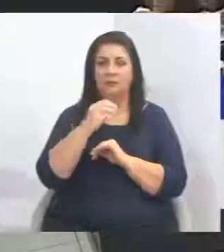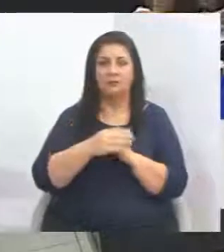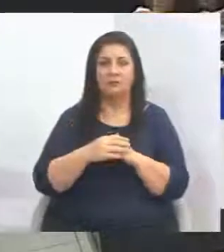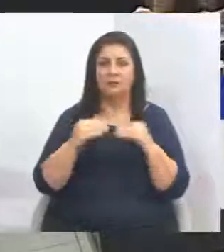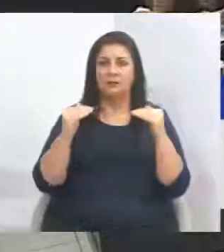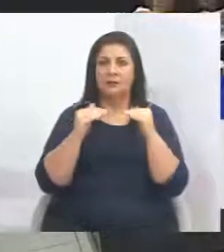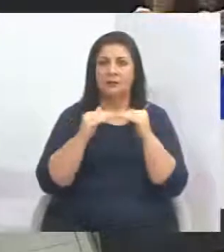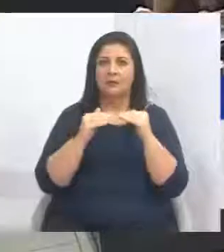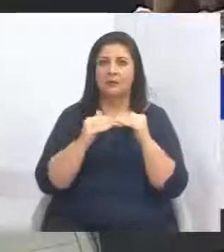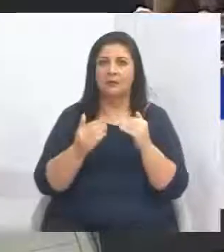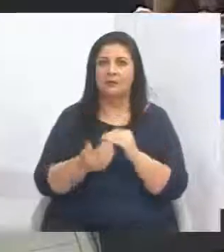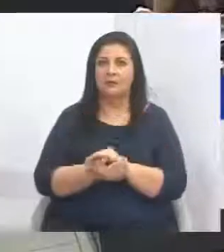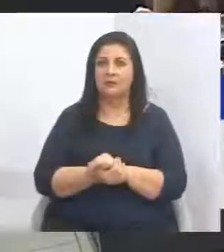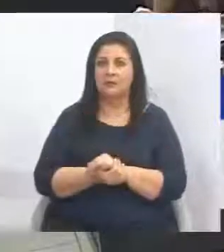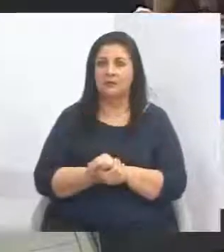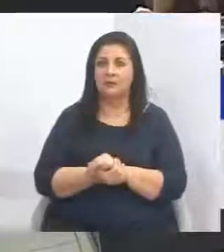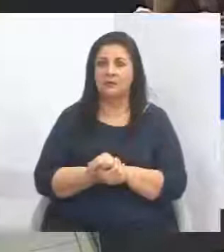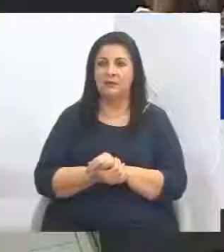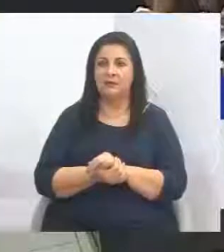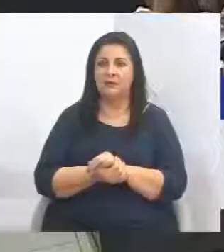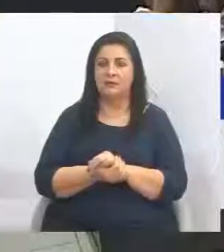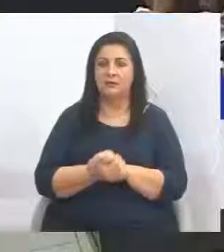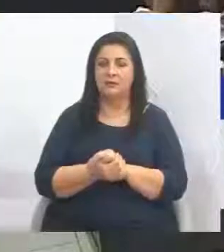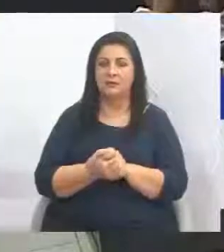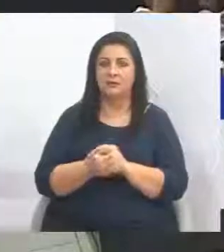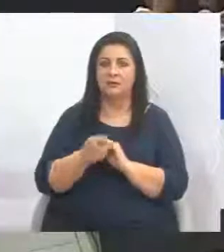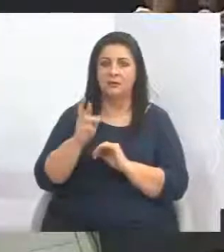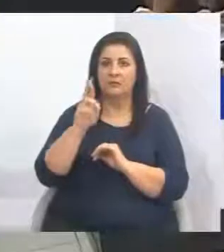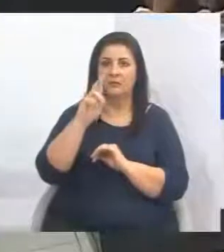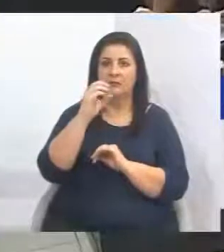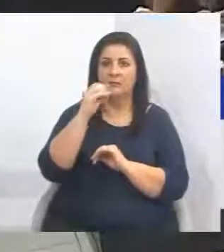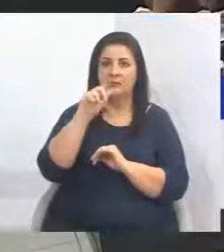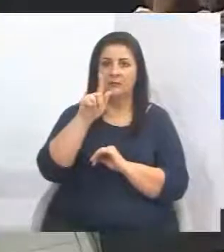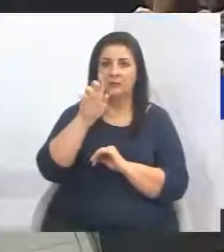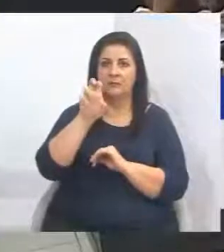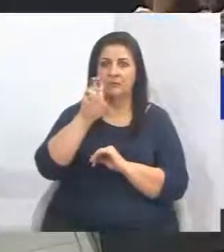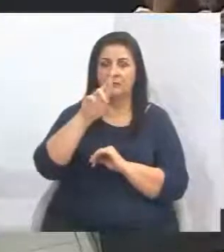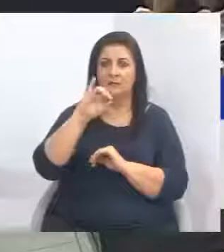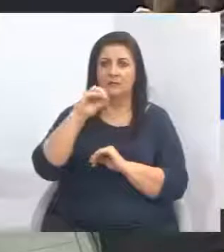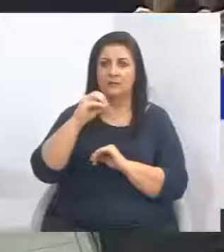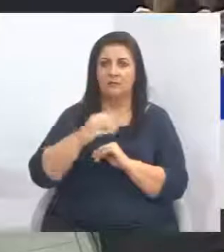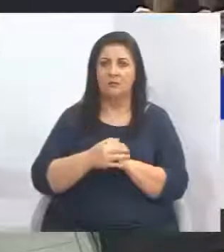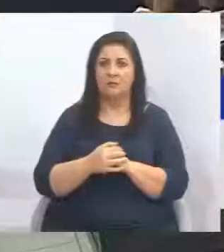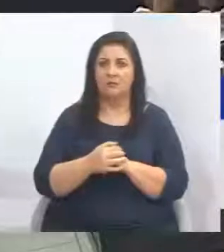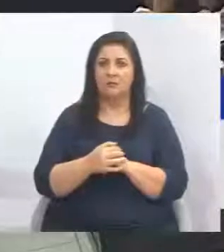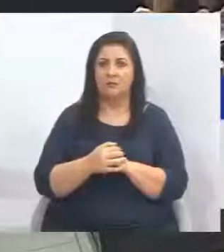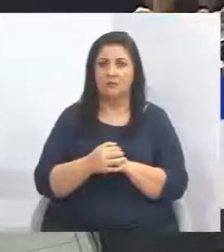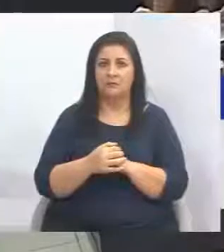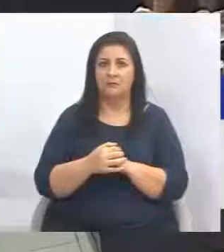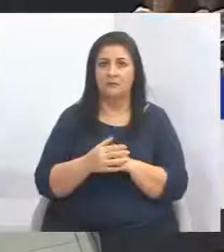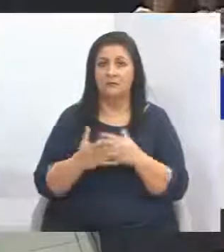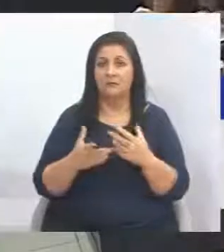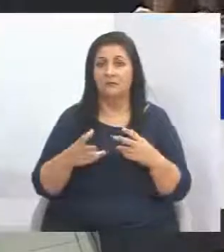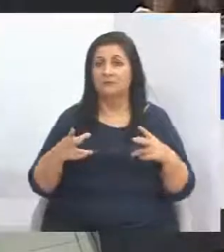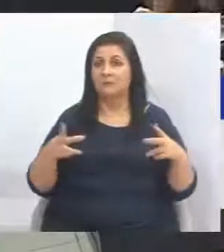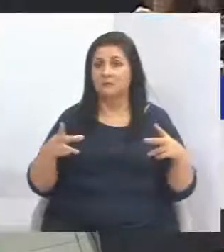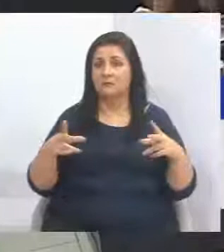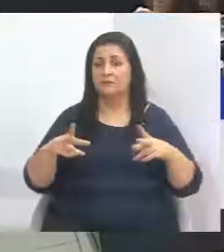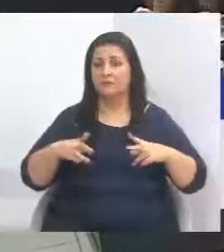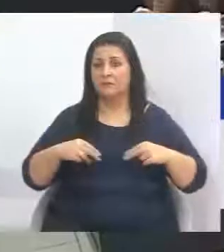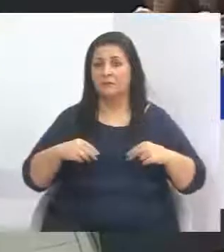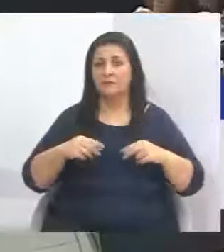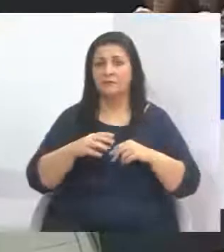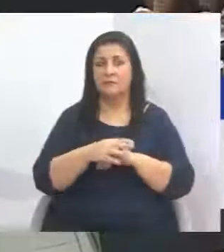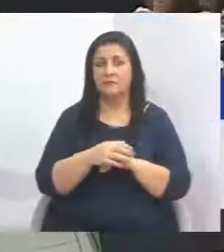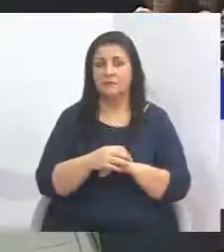veto. Como vota o vereador Rogério Timóteo? Pelo mérito, senhor presidente, de ter